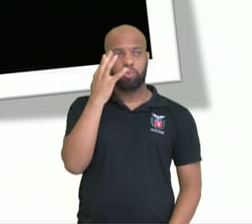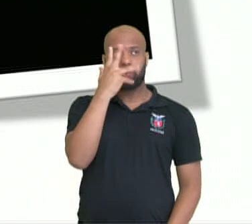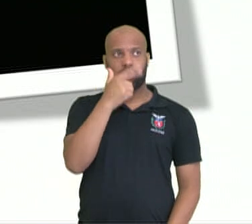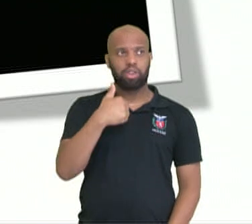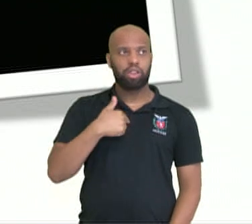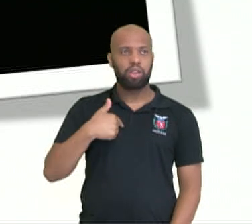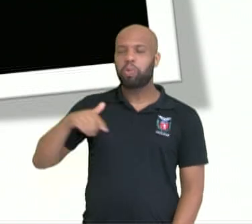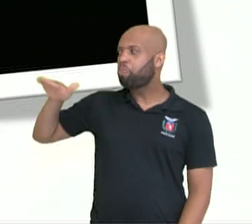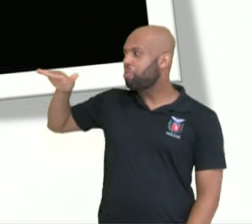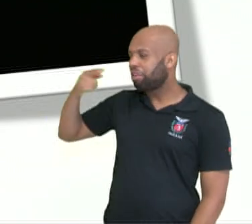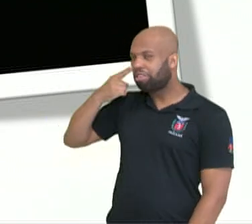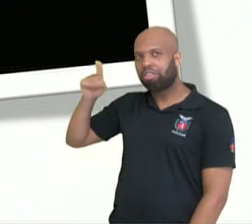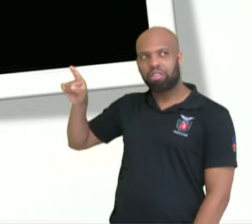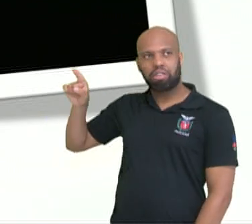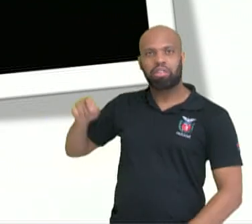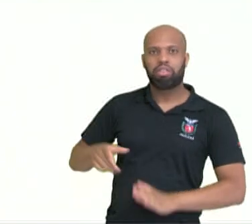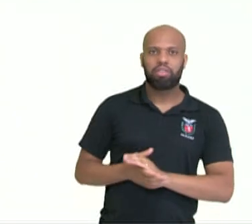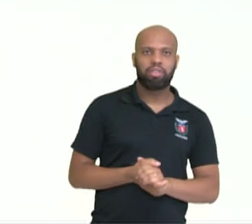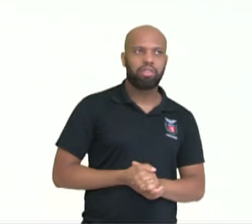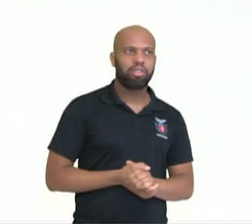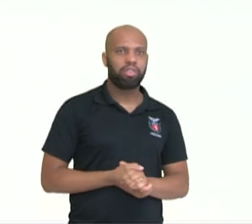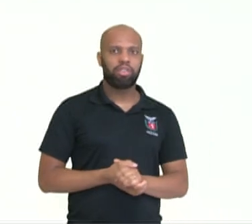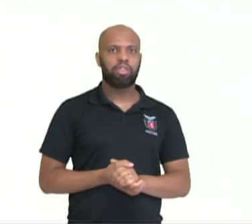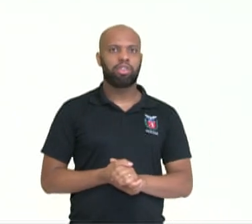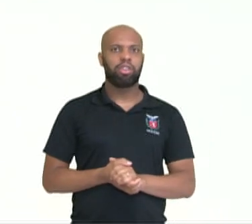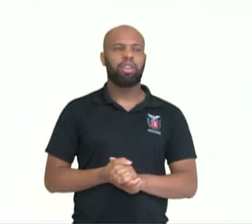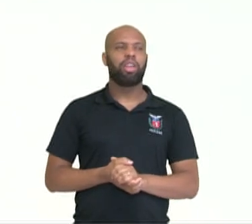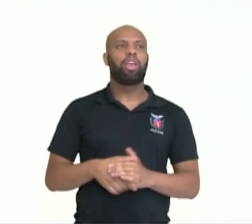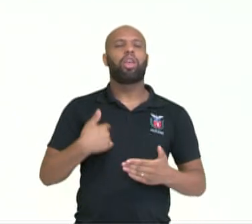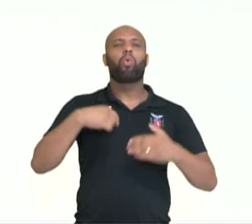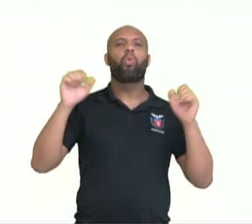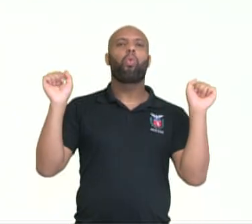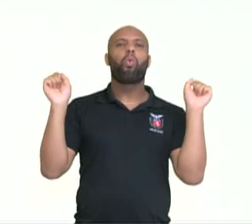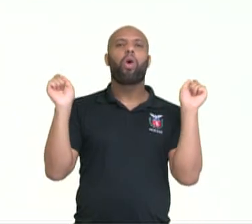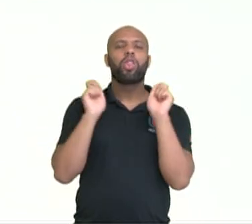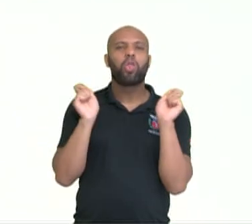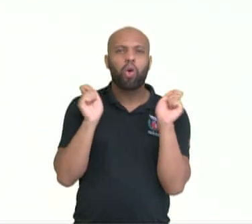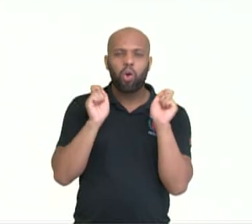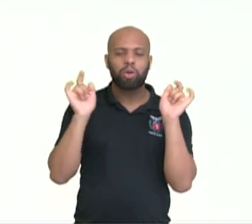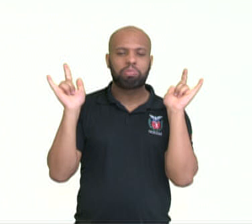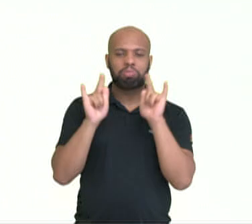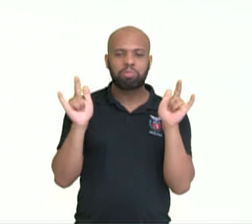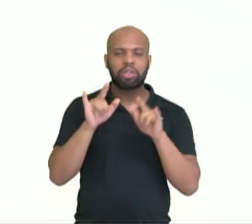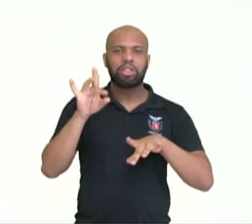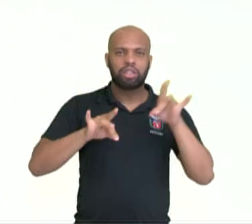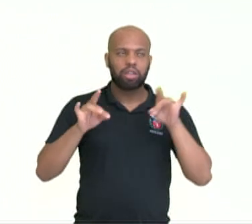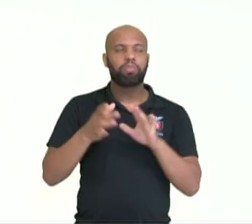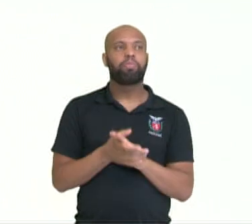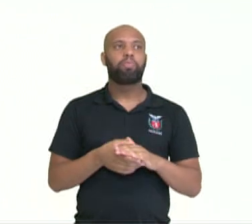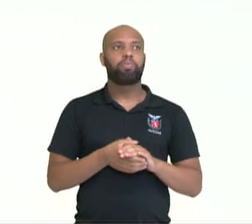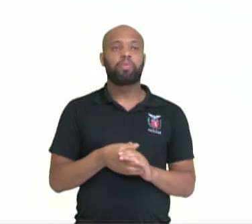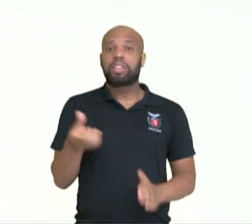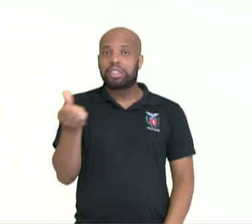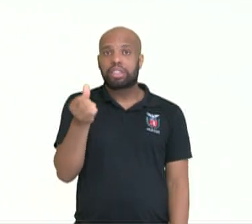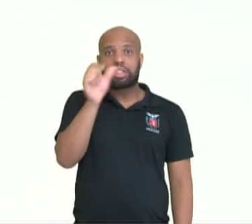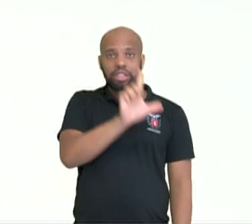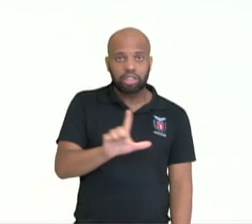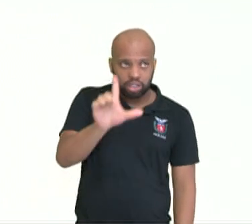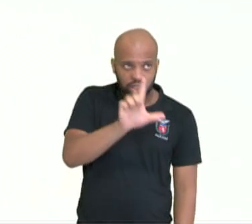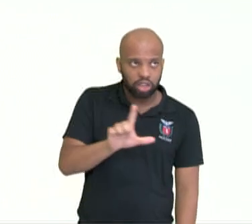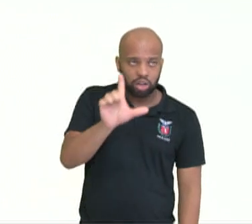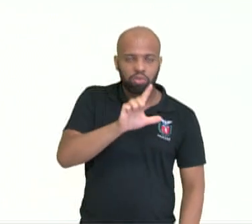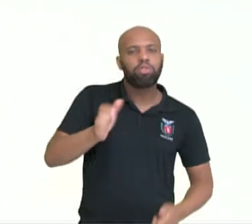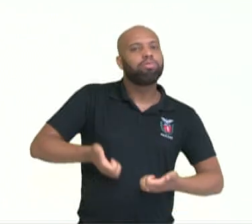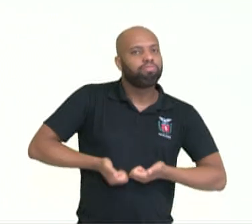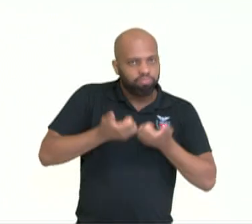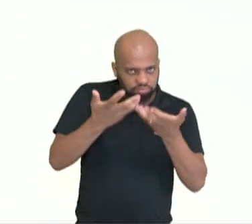aqui. Ó. Tá? Então adoro teatro também. Sexto, literatura. Literatura é uma expressão de arte. A gente